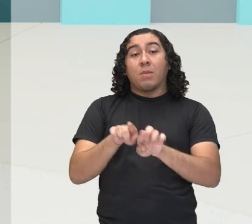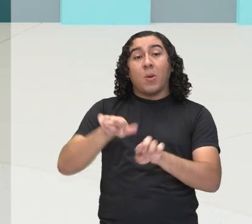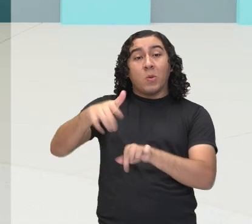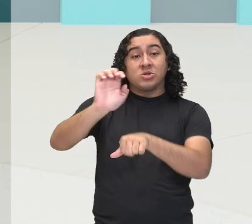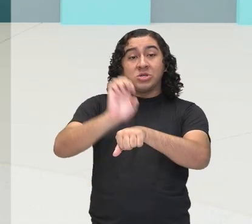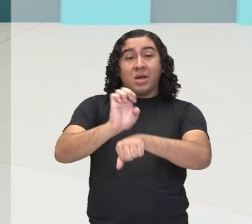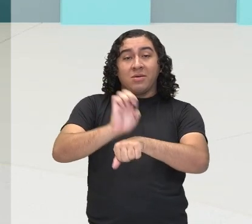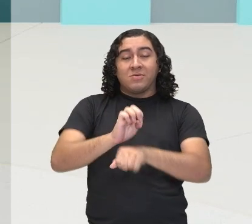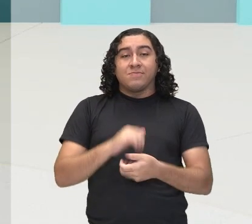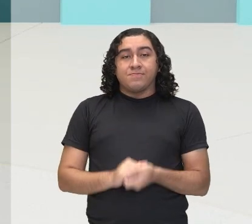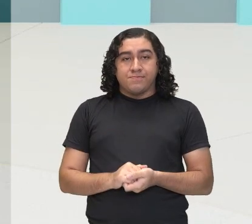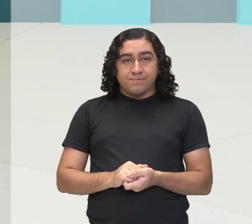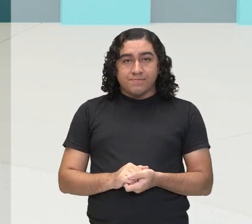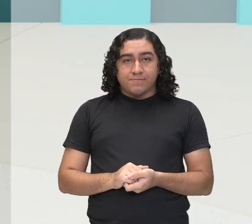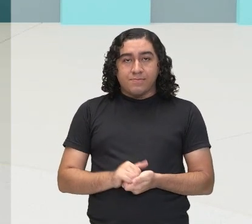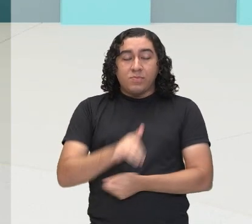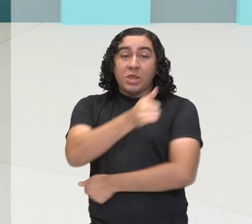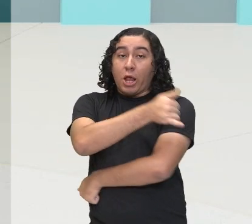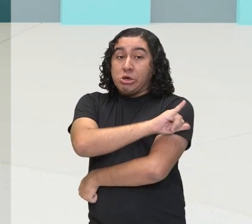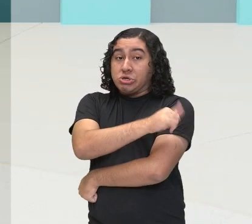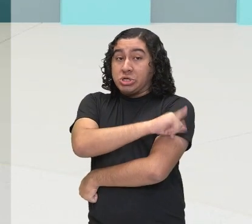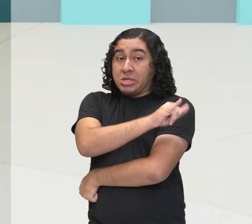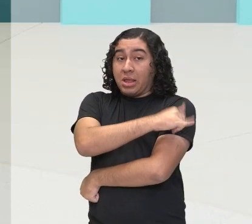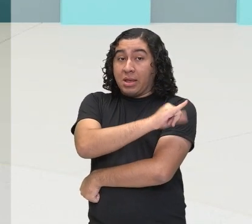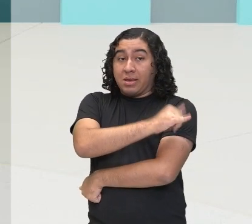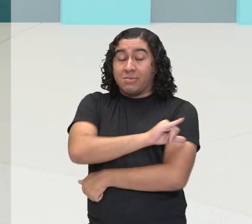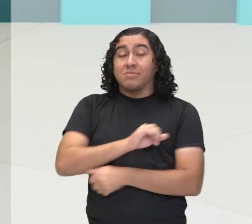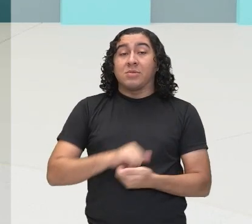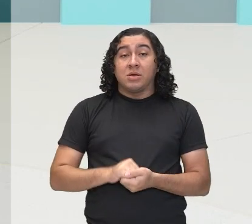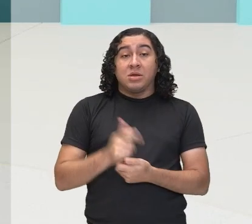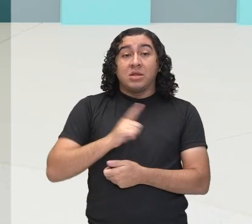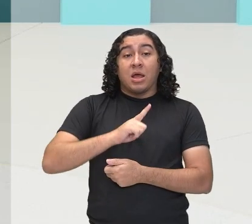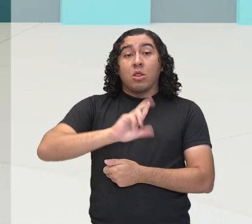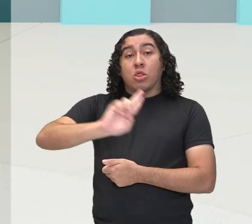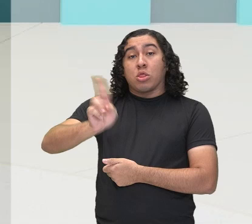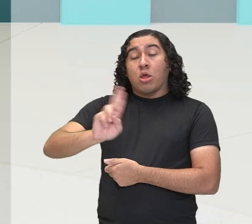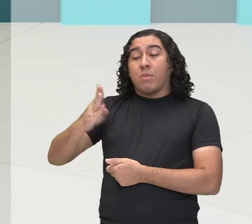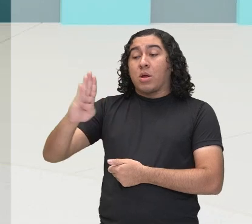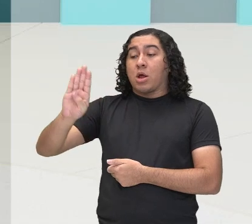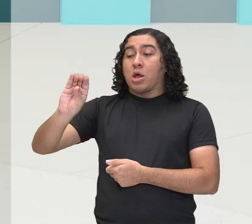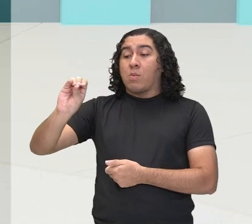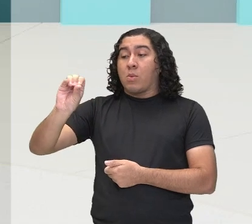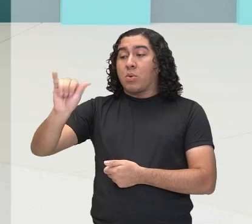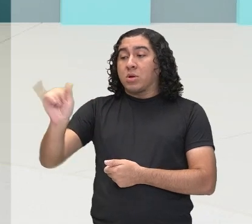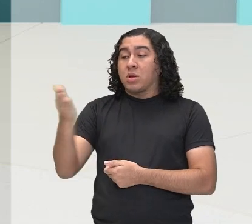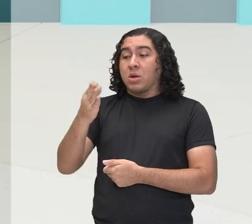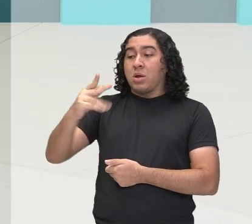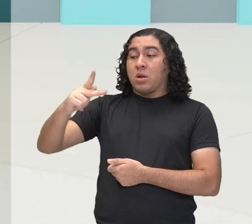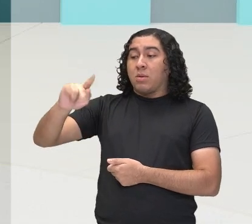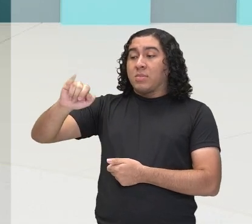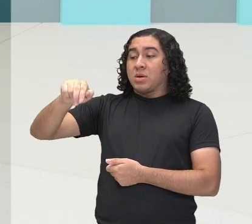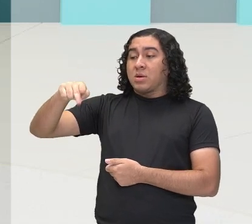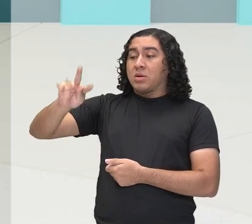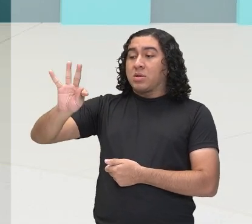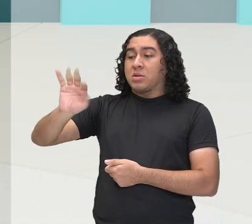estado, lá no Rio de Janeiro, ele recebe o nome de boi